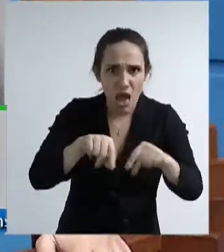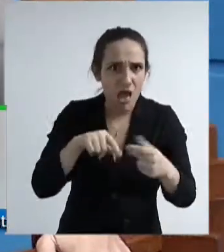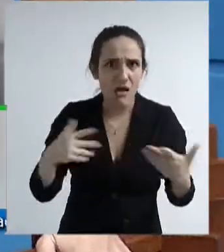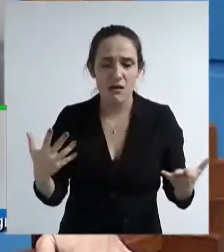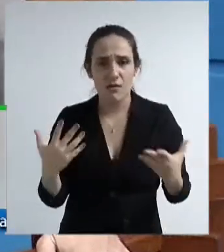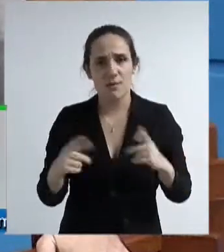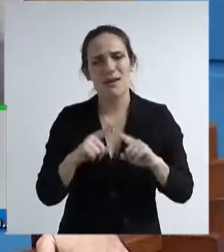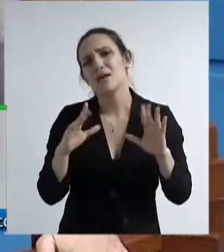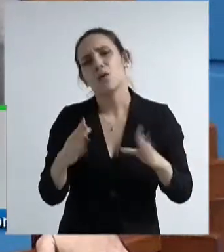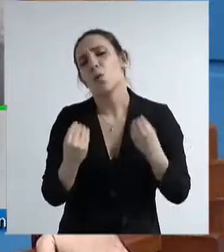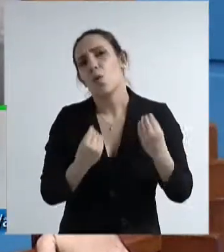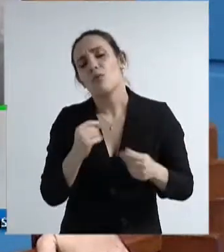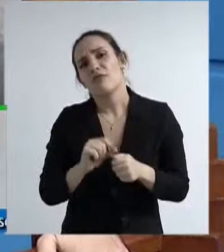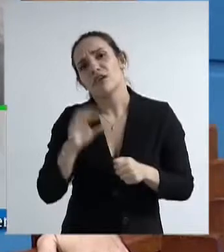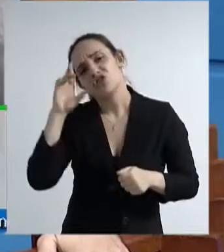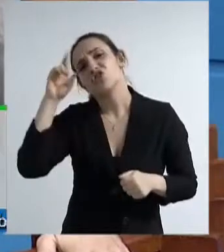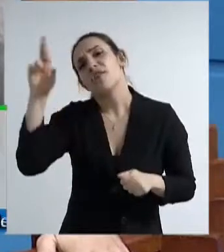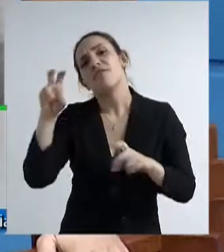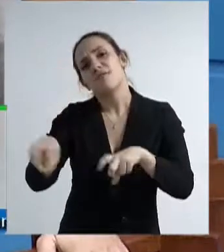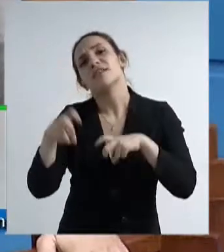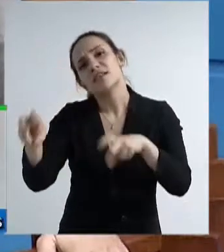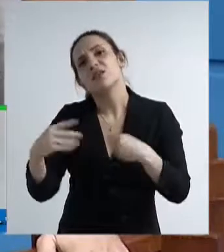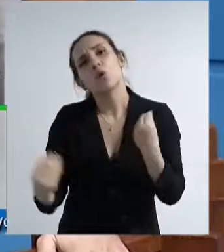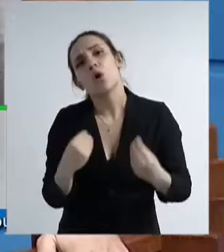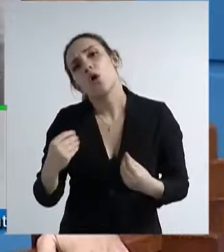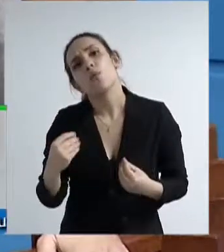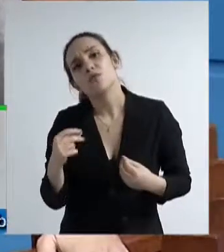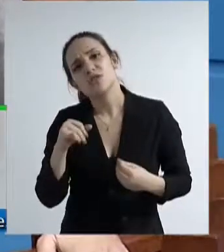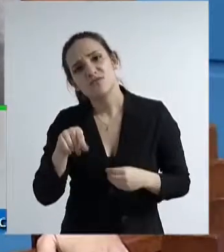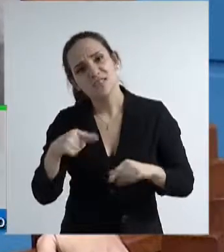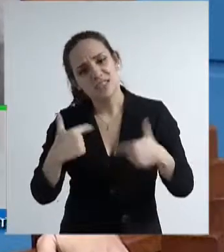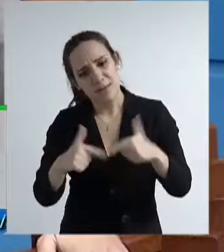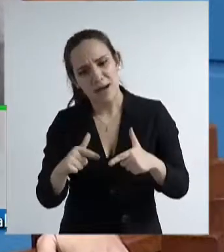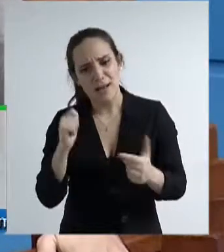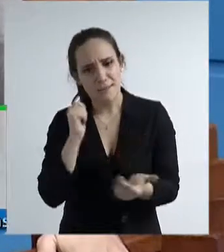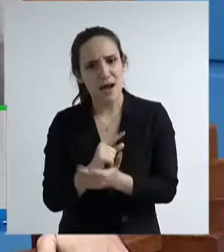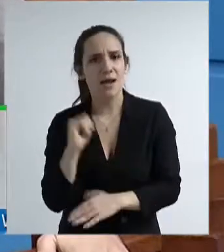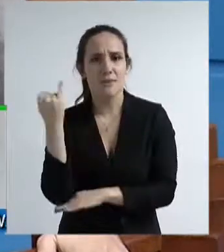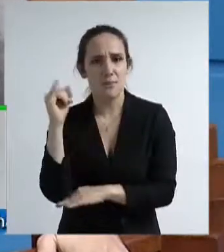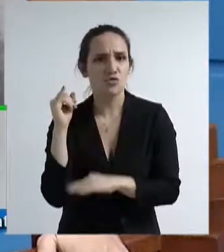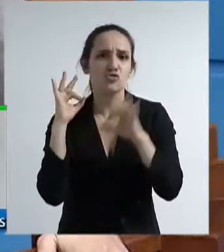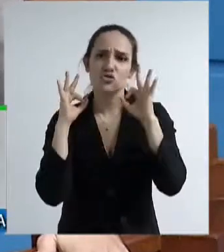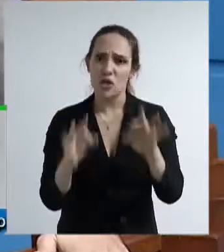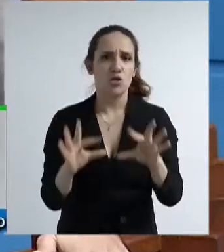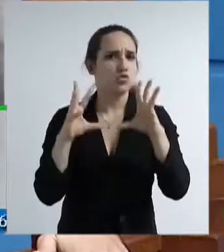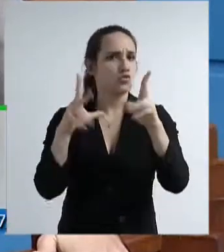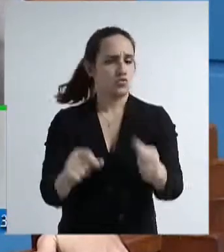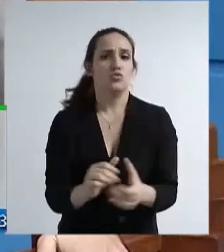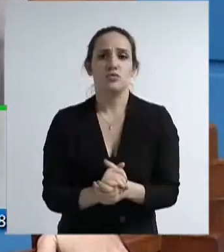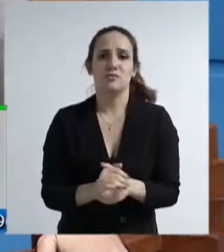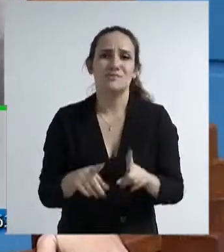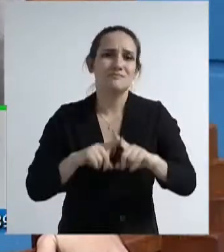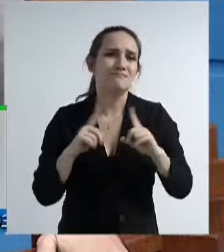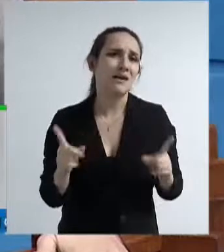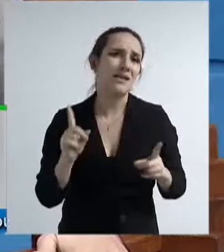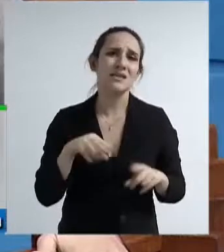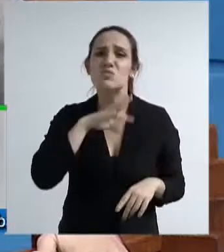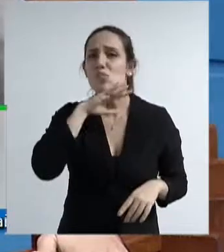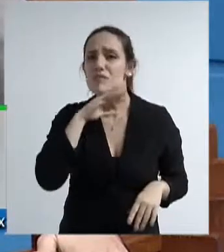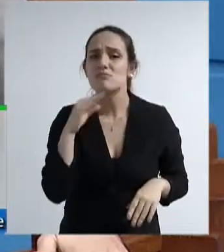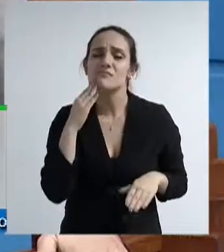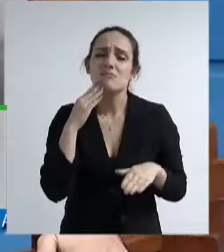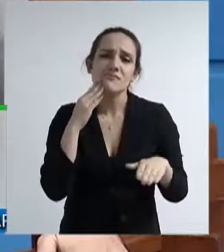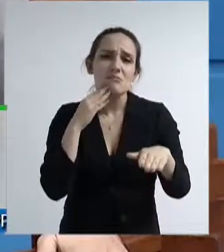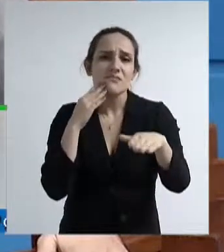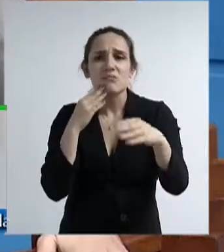proprietários rurais, como fazem essas pessoas que vivem, trabalham, pagam seus impostos e usam essas áreas onde é